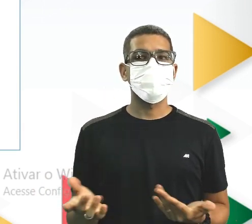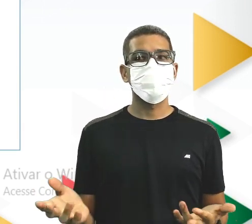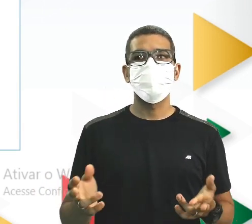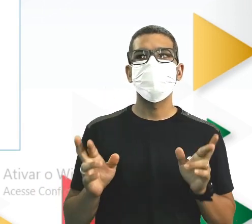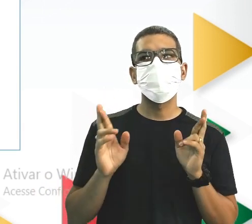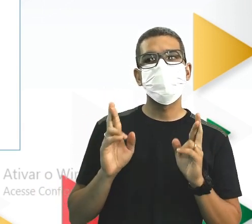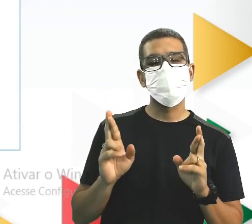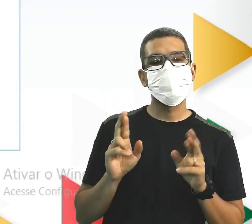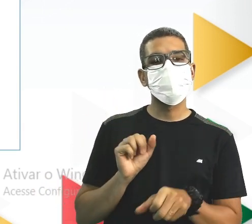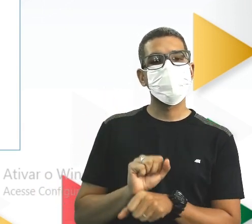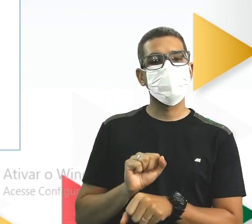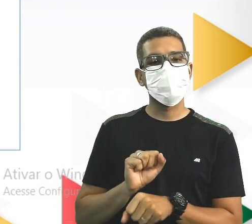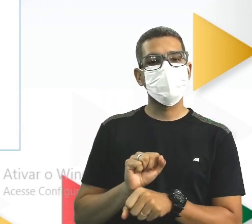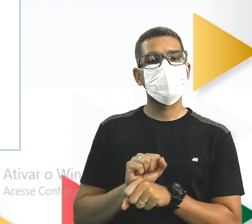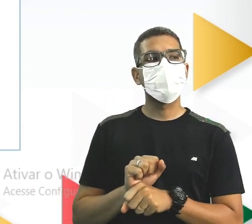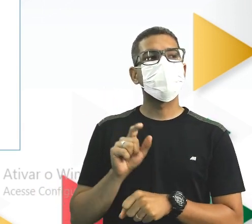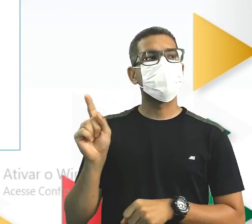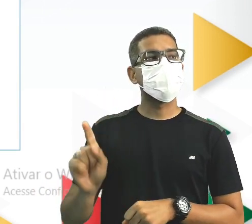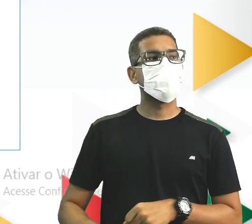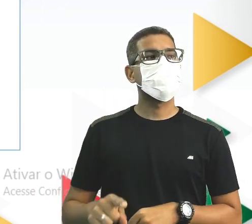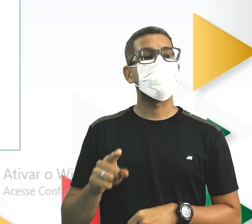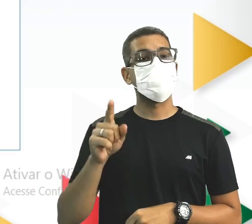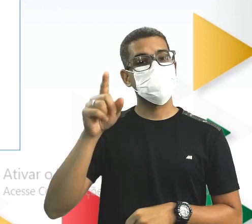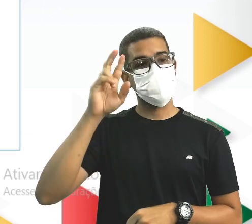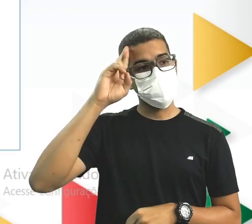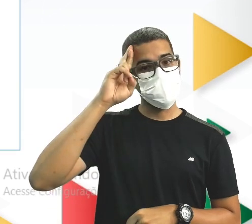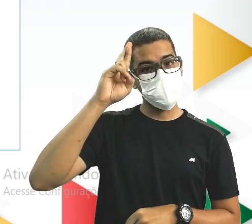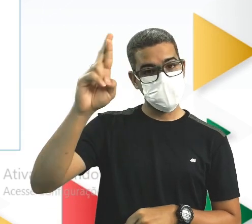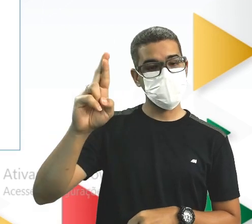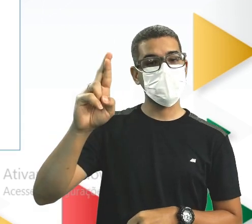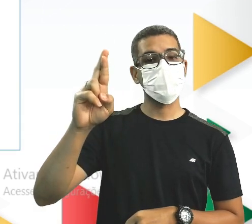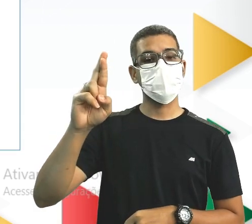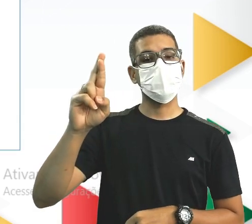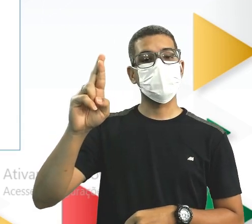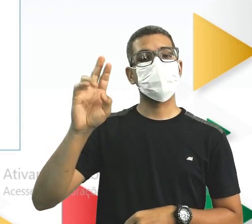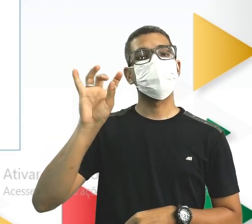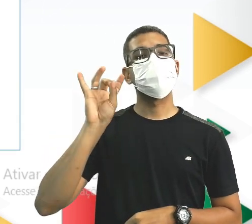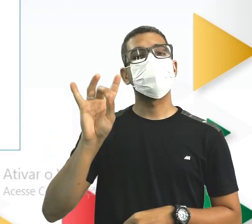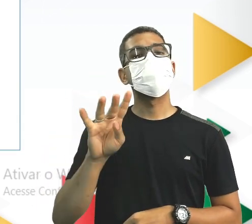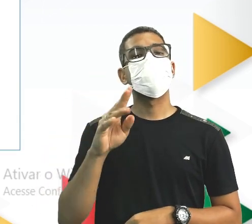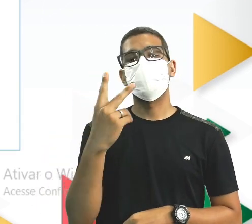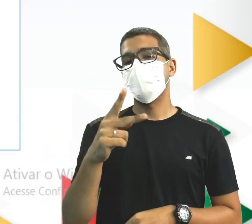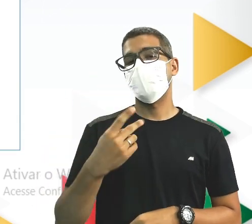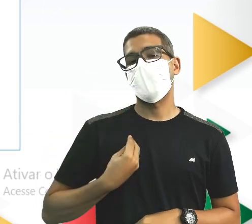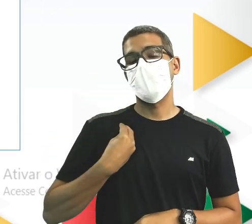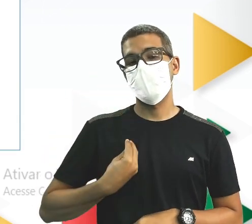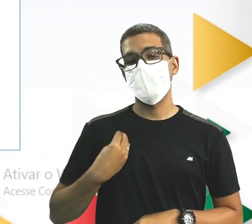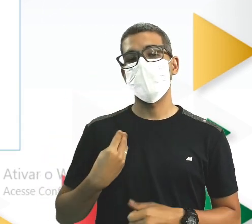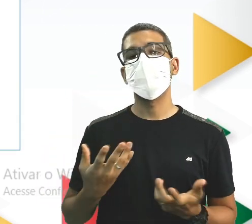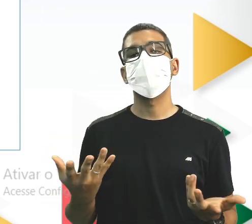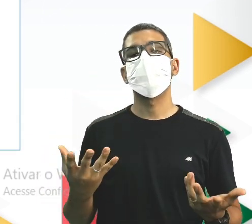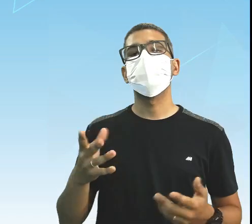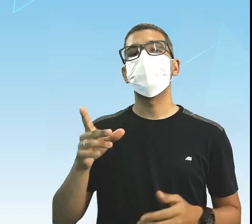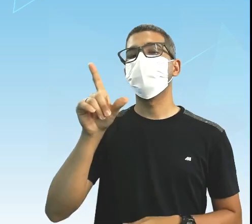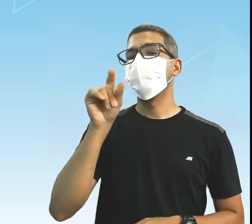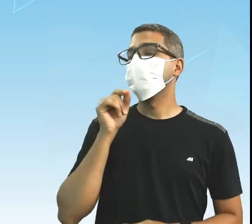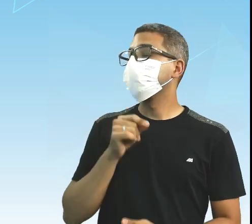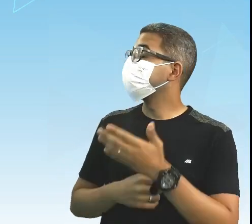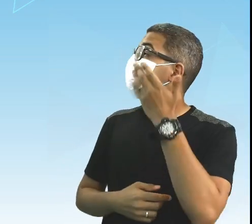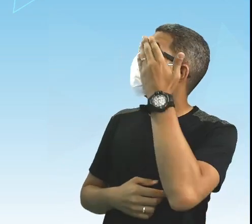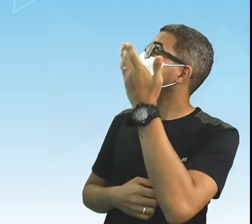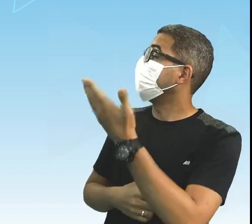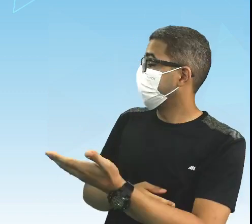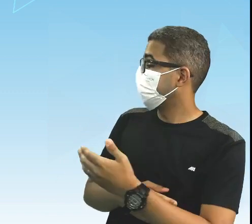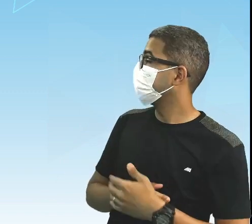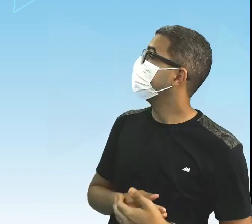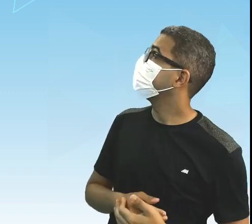que toma o indivíduo como responsável apenas pela sua própria vida. Qual vocês acham